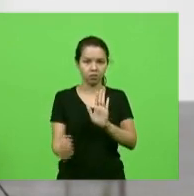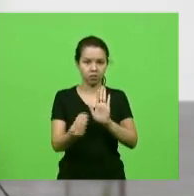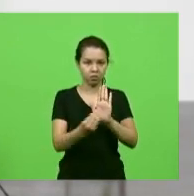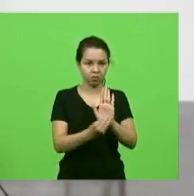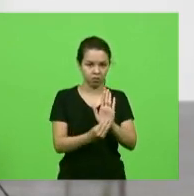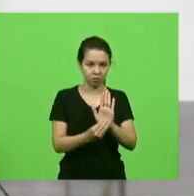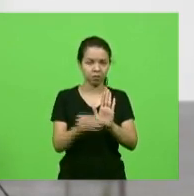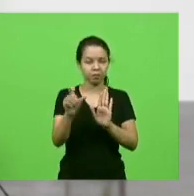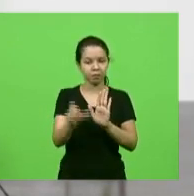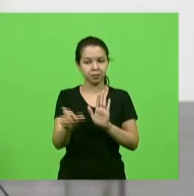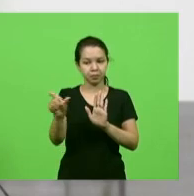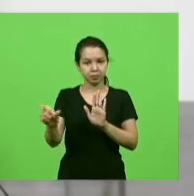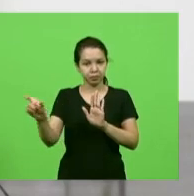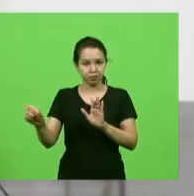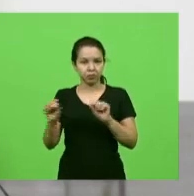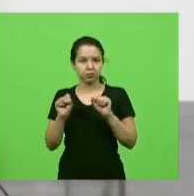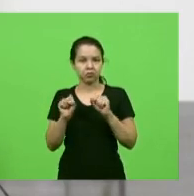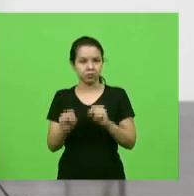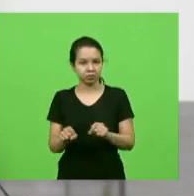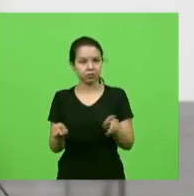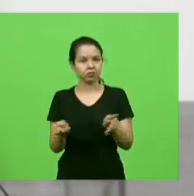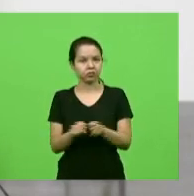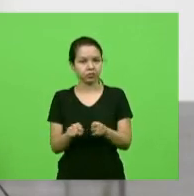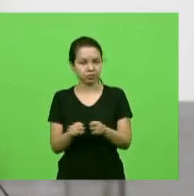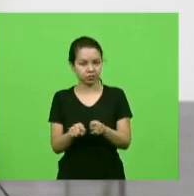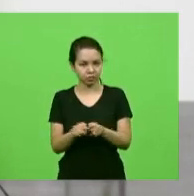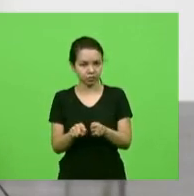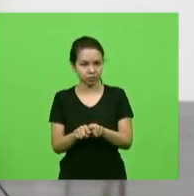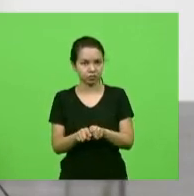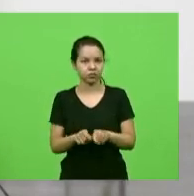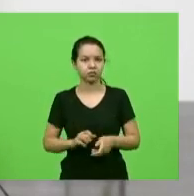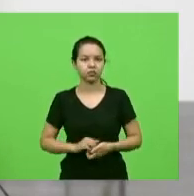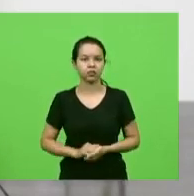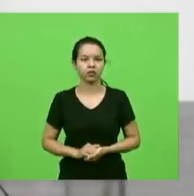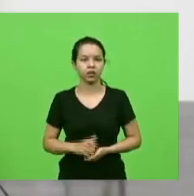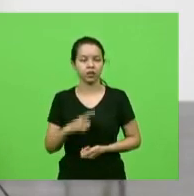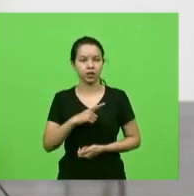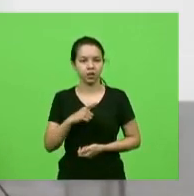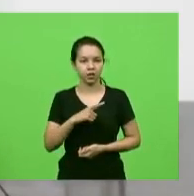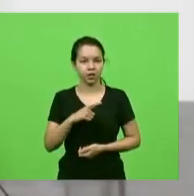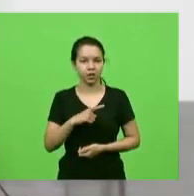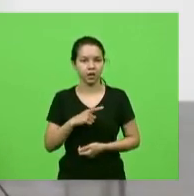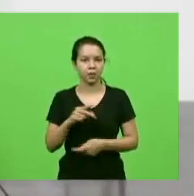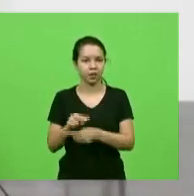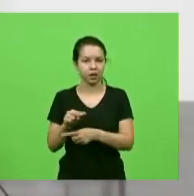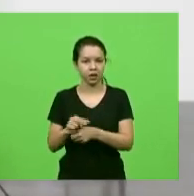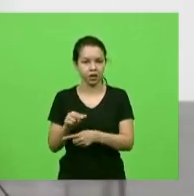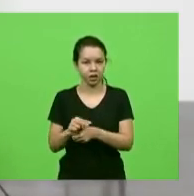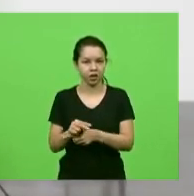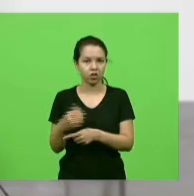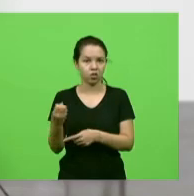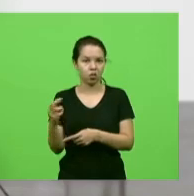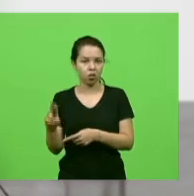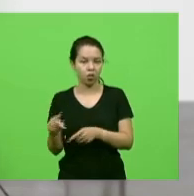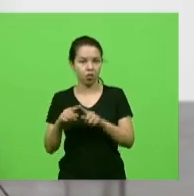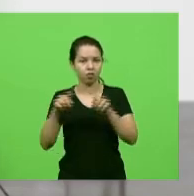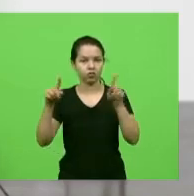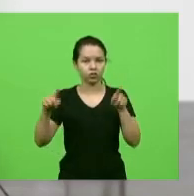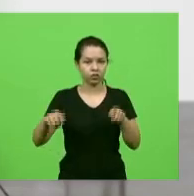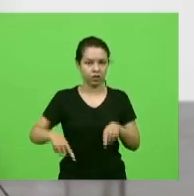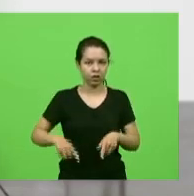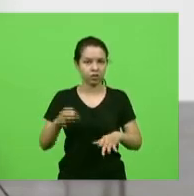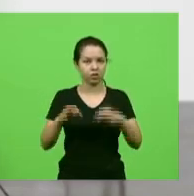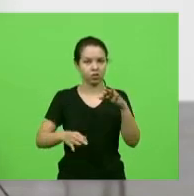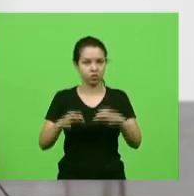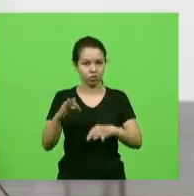as partes poderão também arguir de suspeitos os peritos, intérpretes, serventuários ou funcionários da Justiça, decidindo o juiz